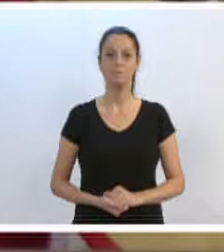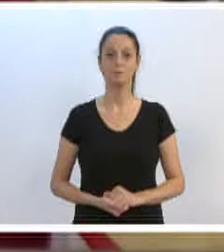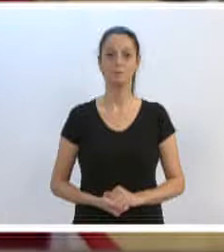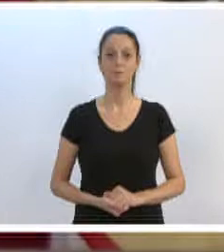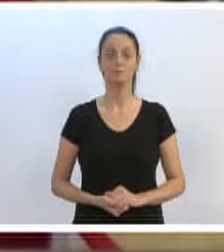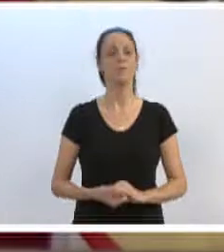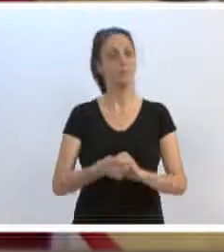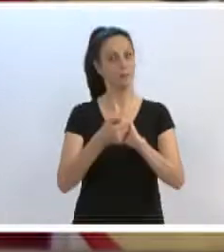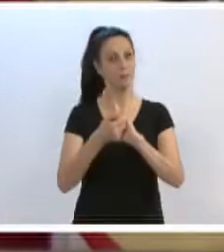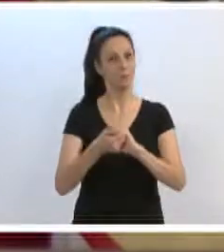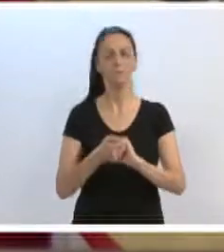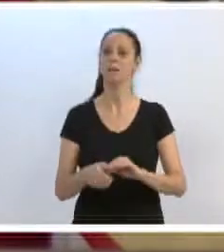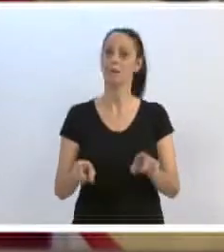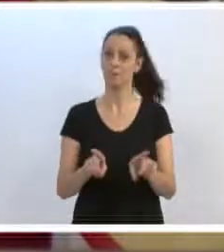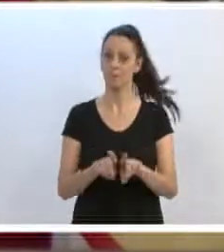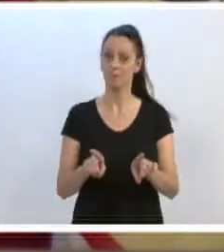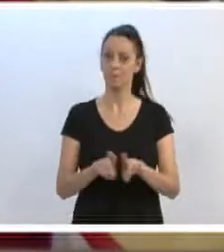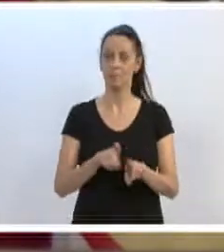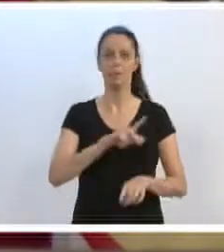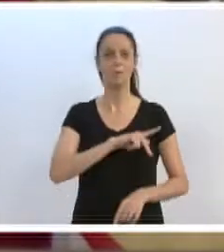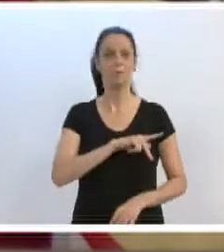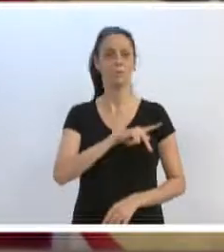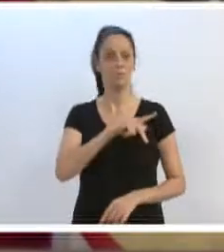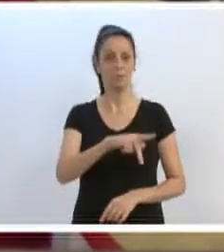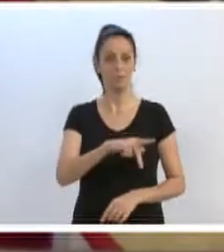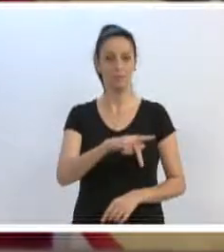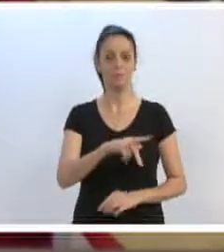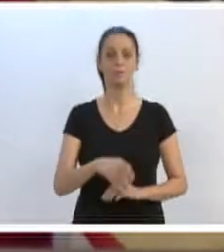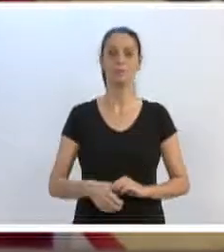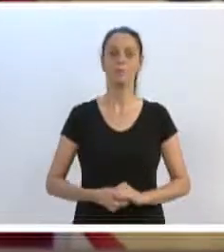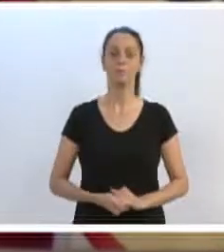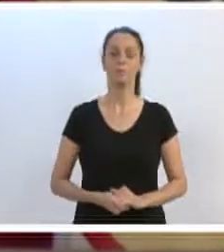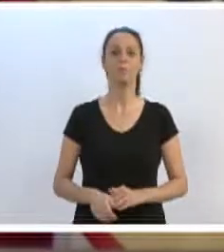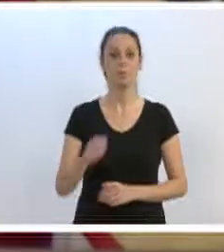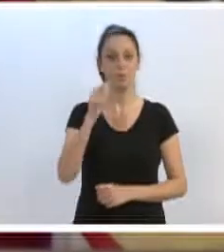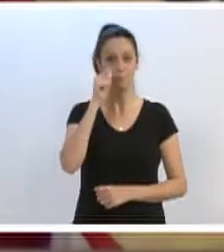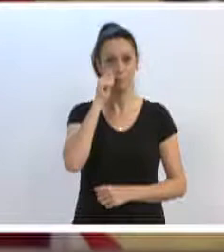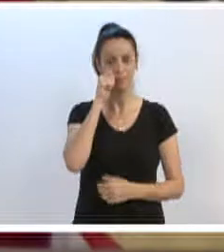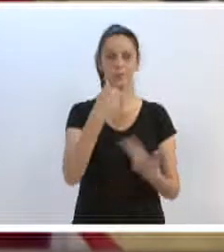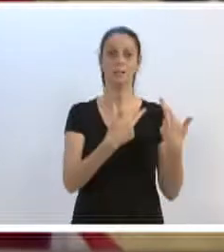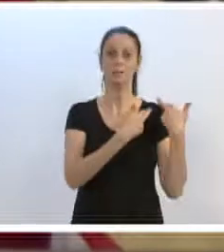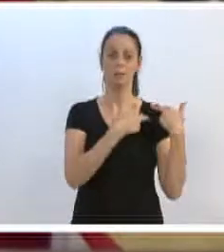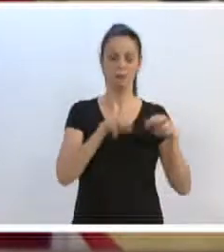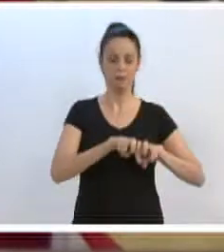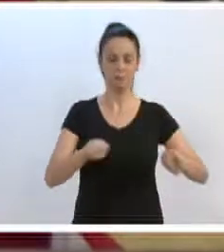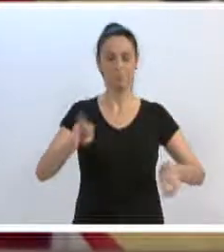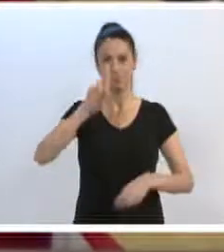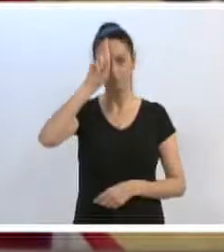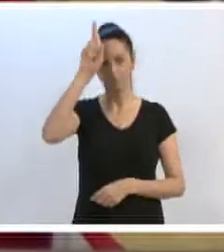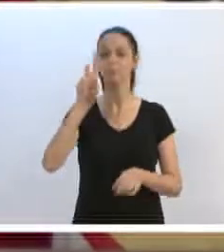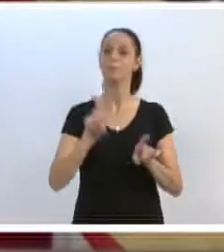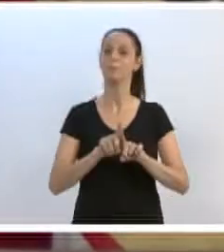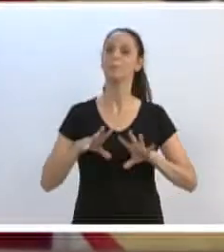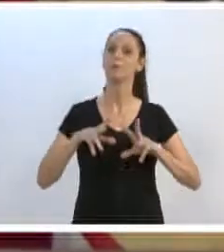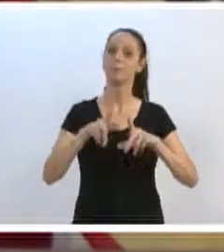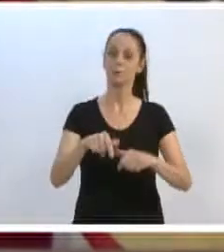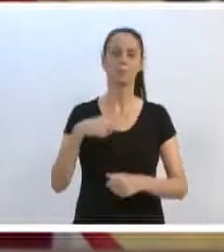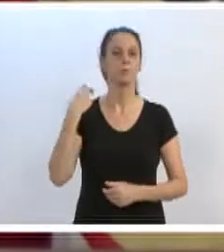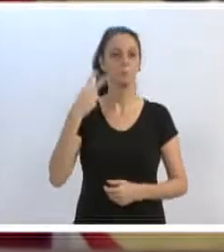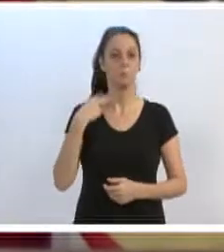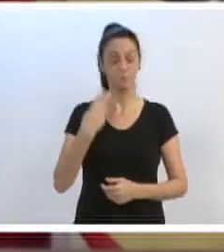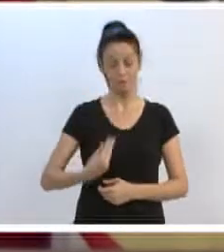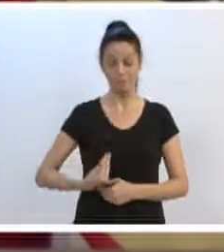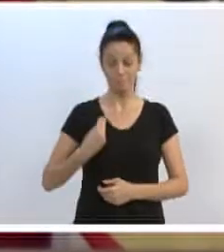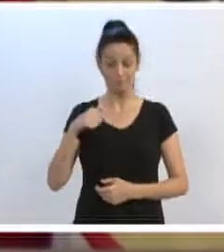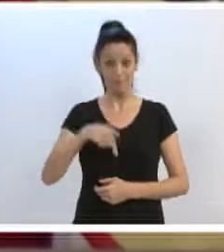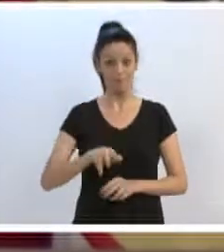Aqui cumprimentar o nosso presidente Almir Vieira, que está nessa casa, senhores vereadores, que assistem plenário, que